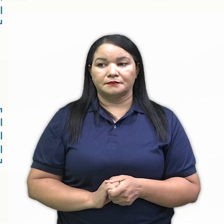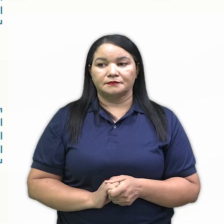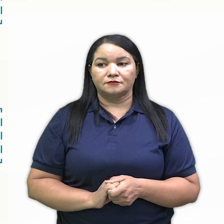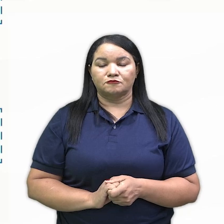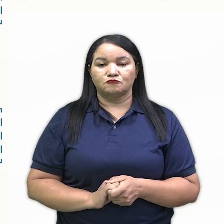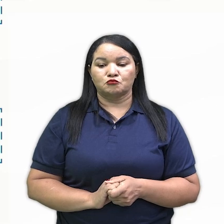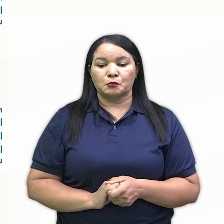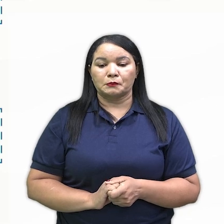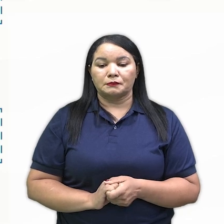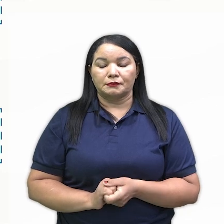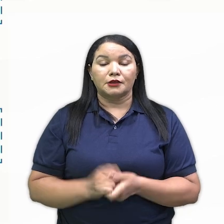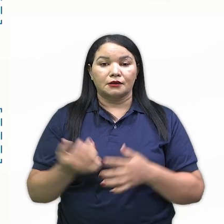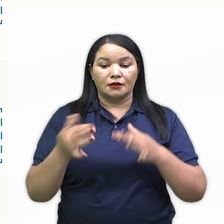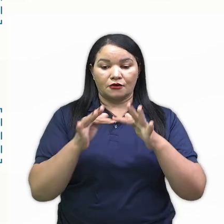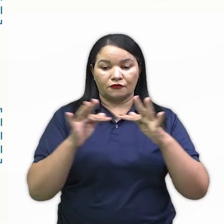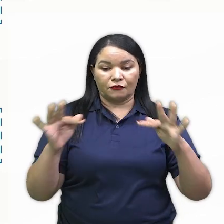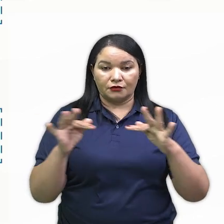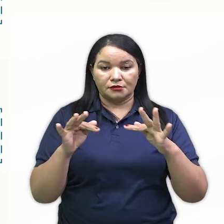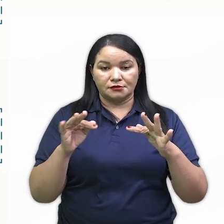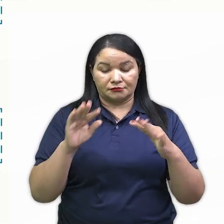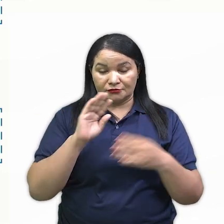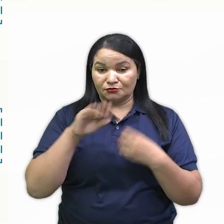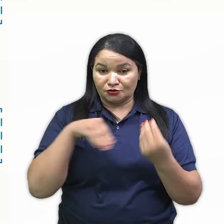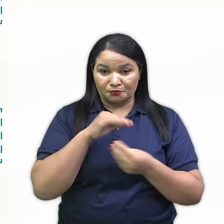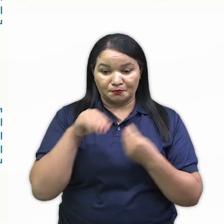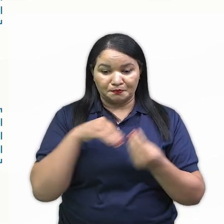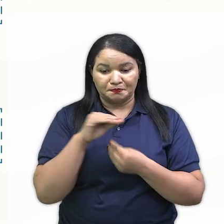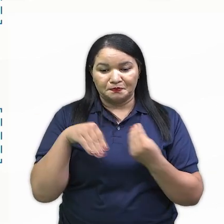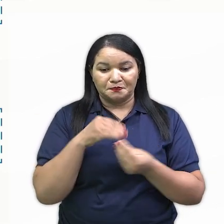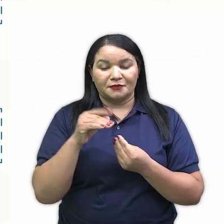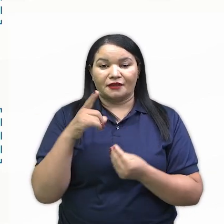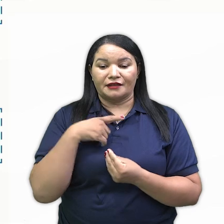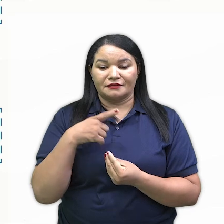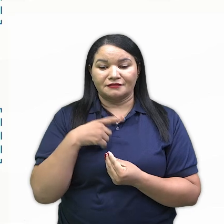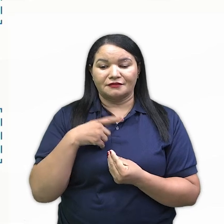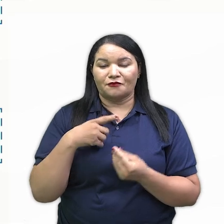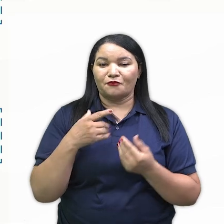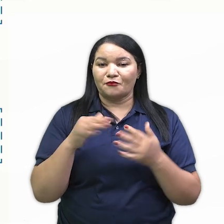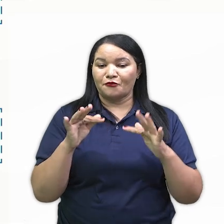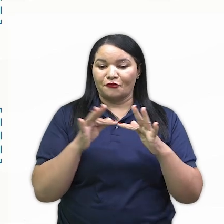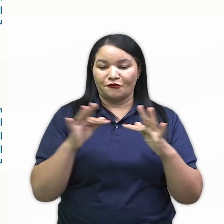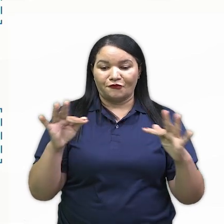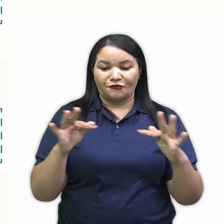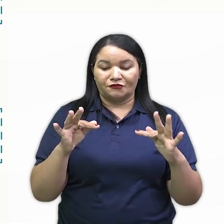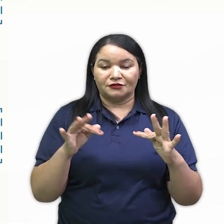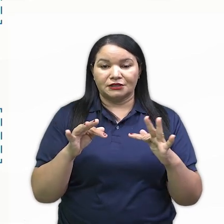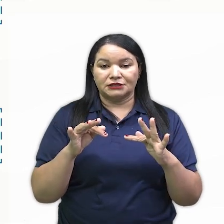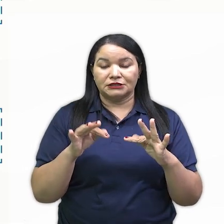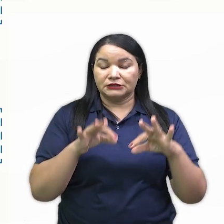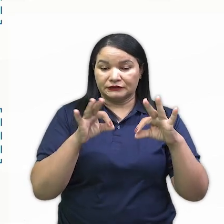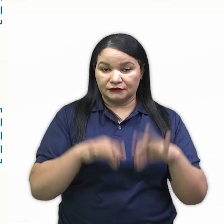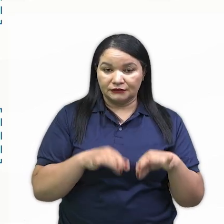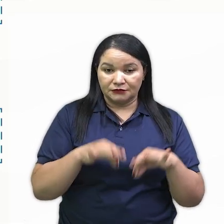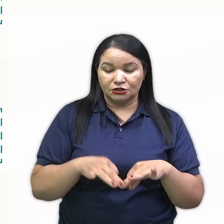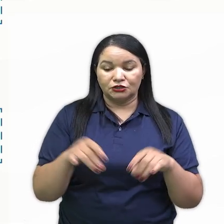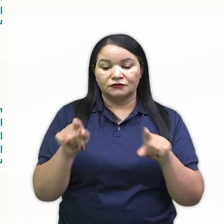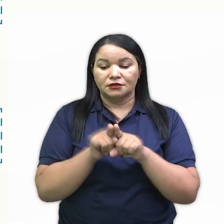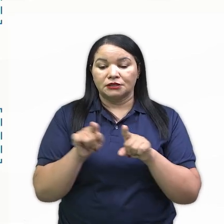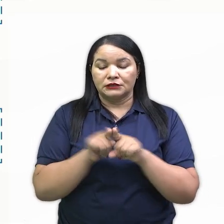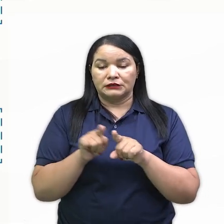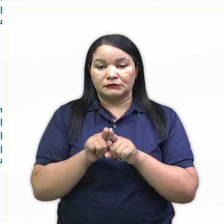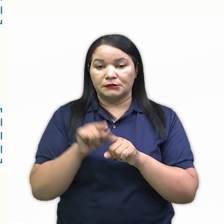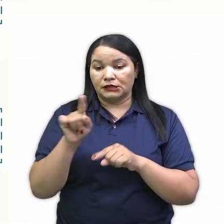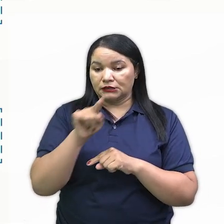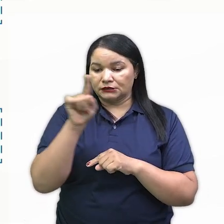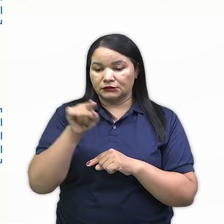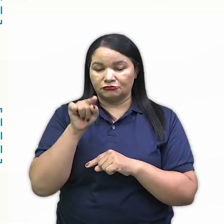Então, as frases aqui estão embaralhadas. Eu tenho aqui frases afirmativas e